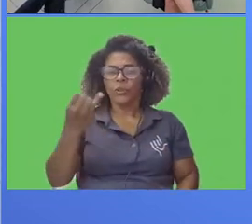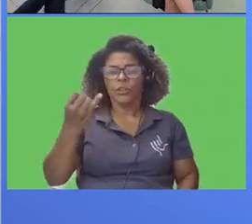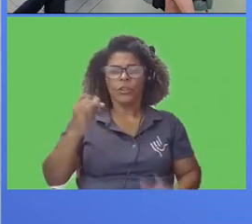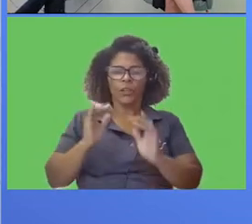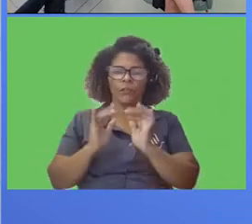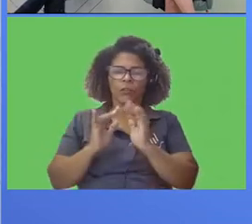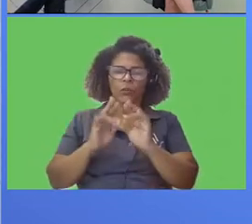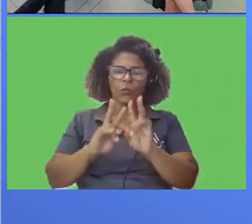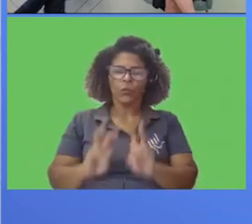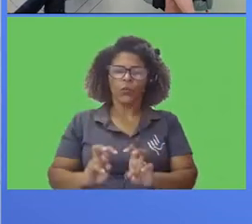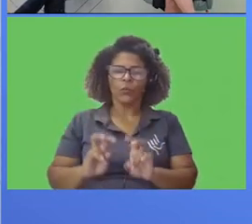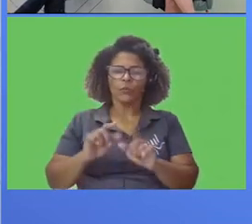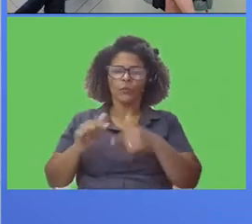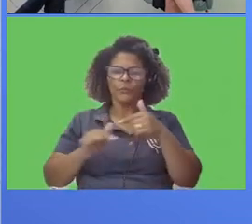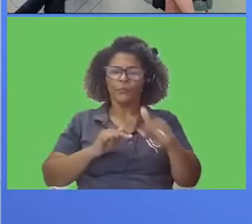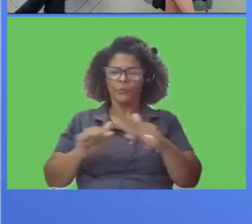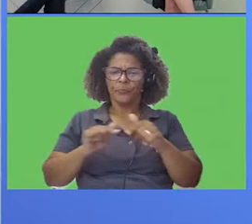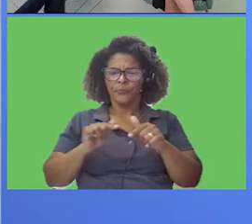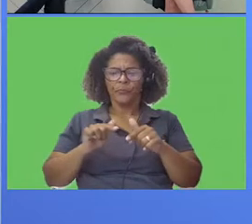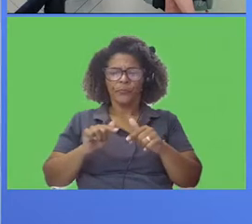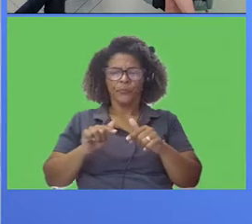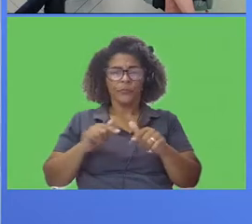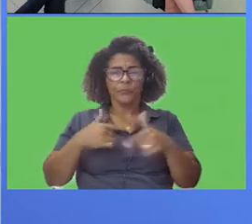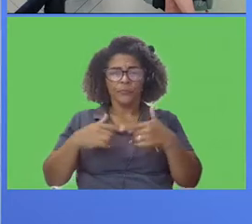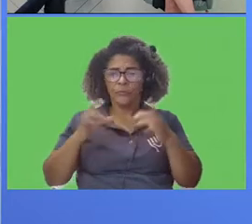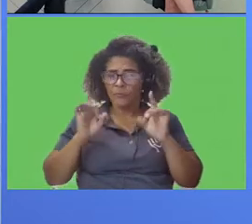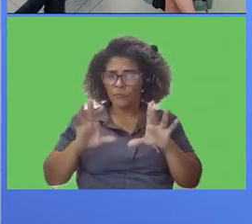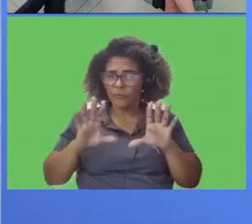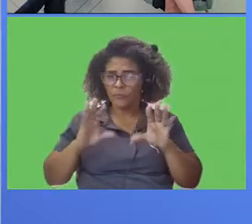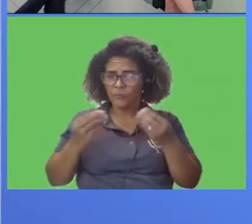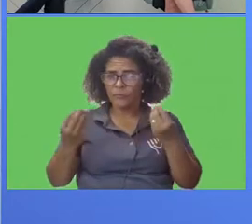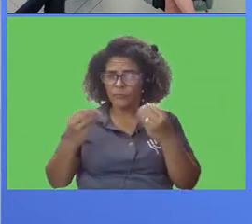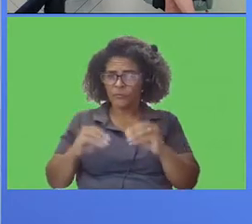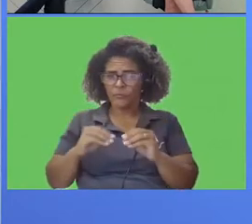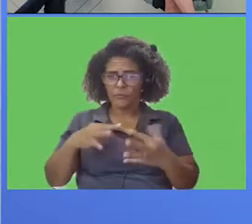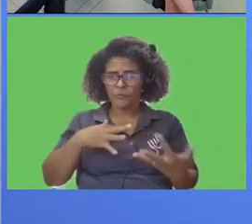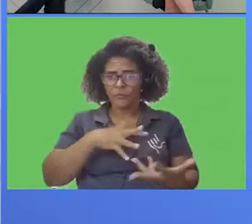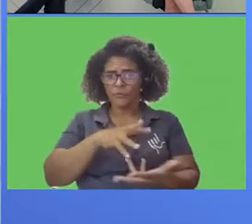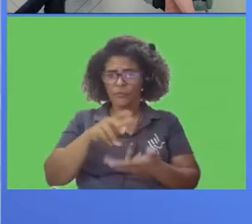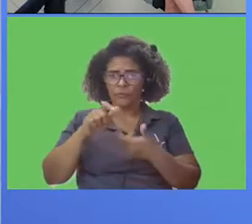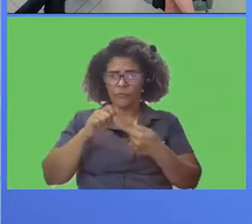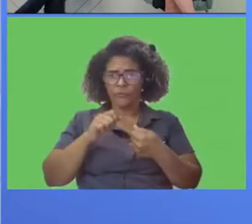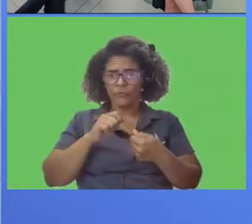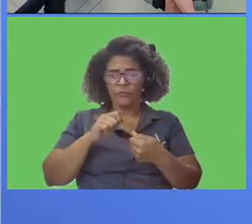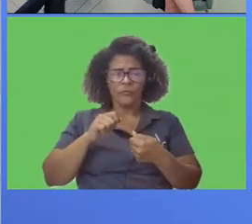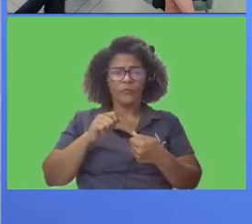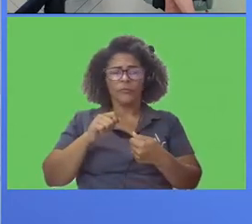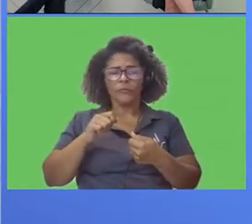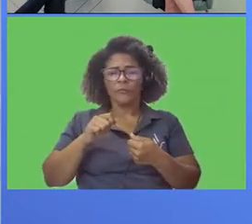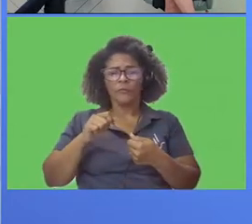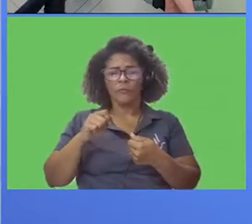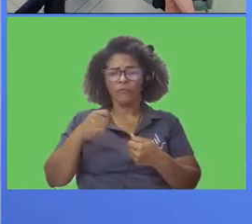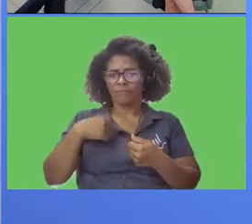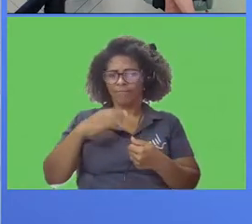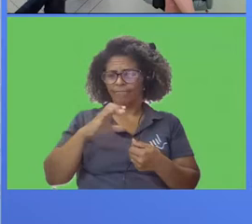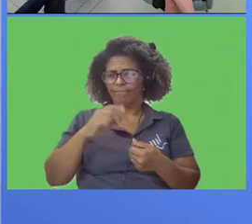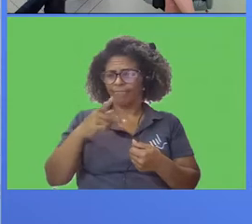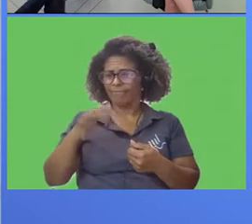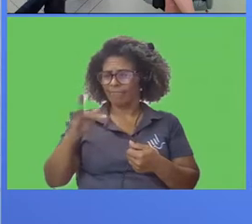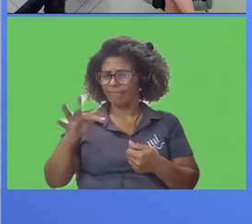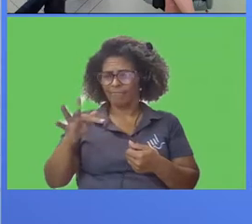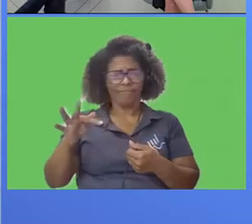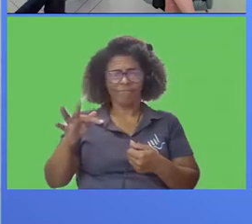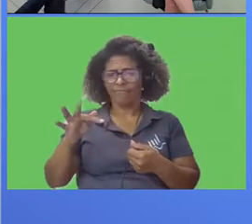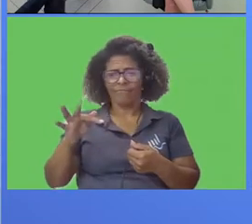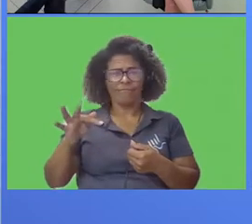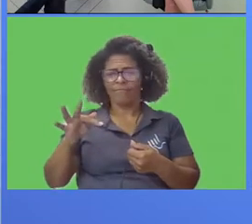o trabalho, que o trabalho não só nos coloca no mundo do ponto de vista da nossa inscrição social, mas eles